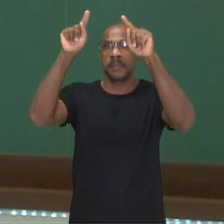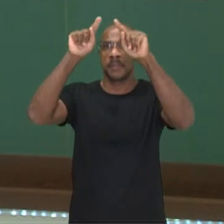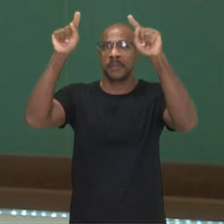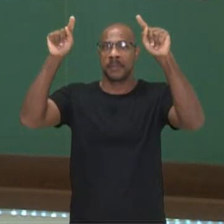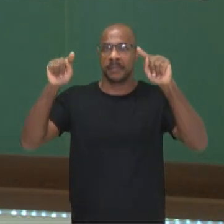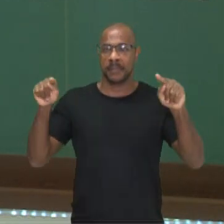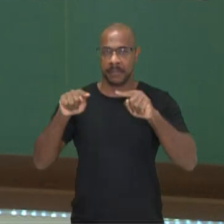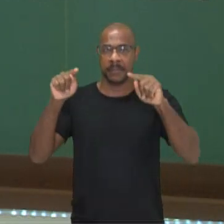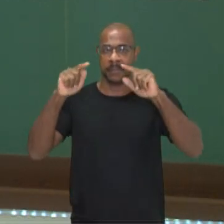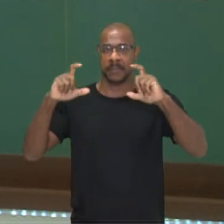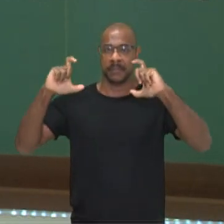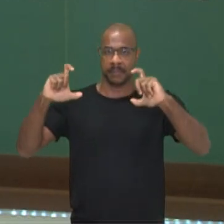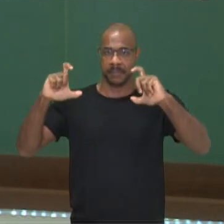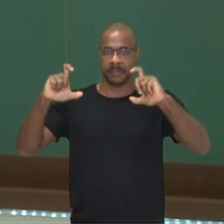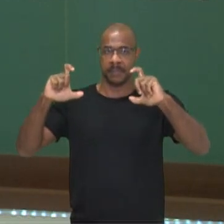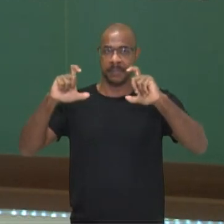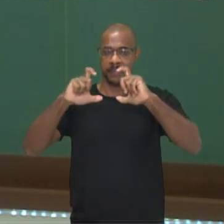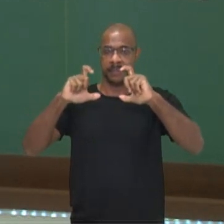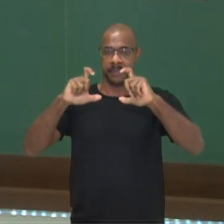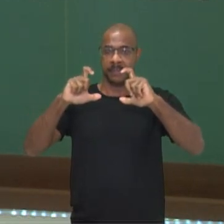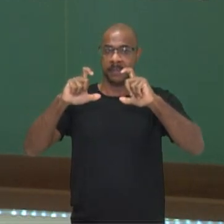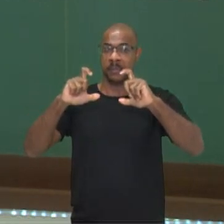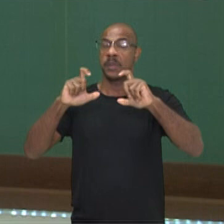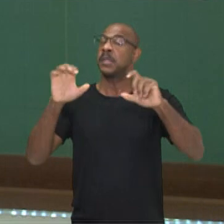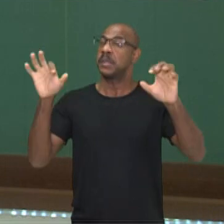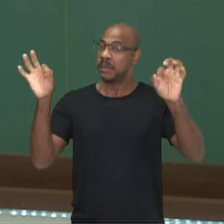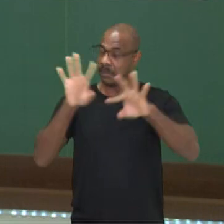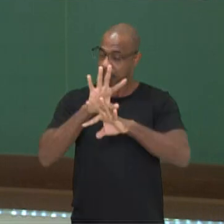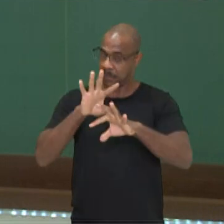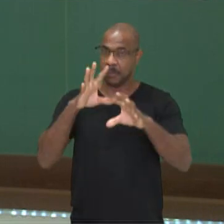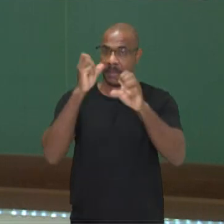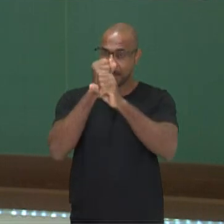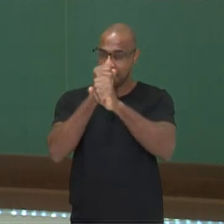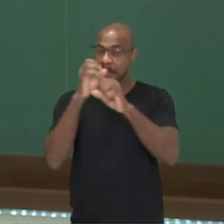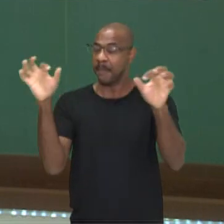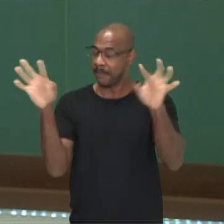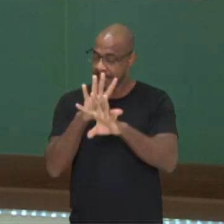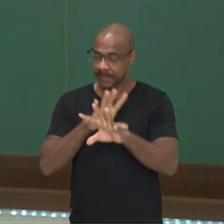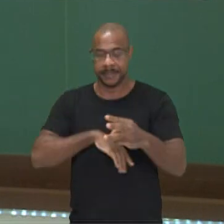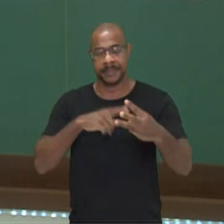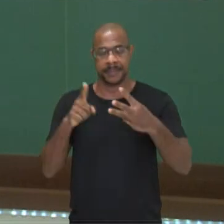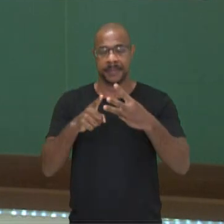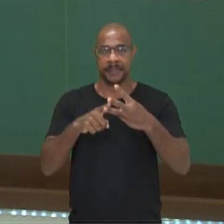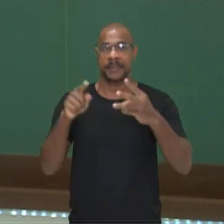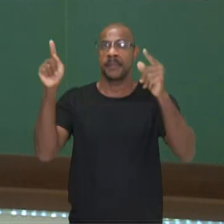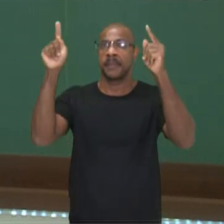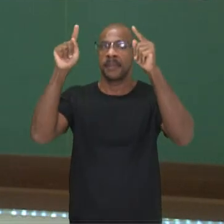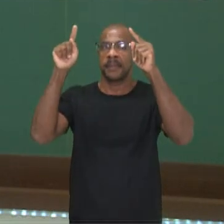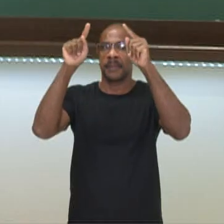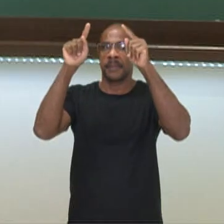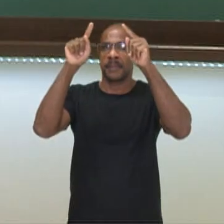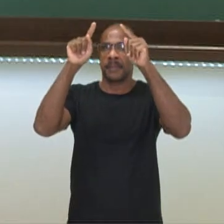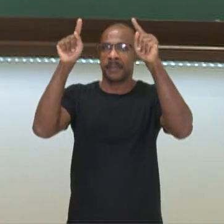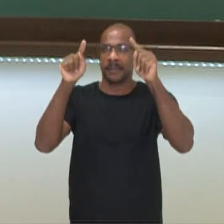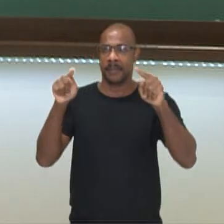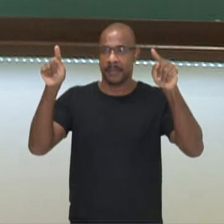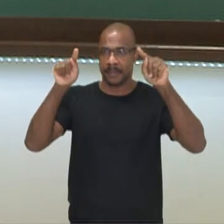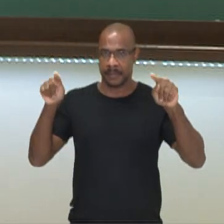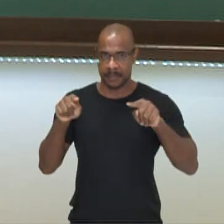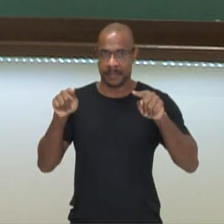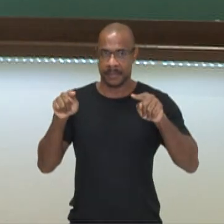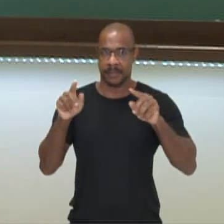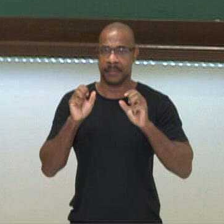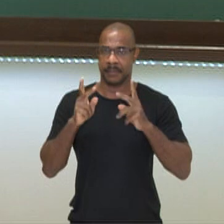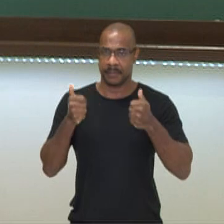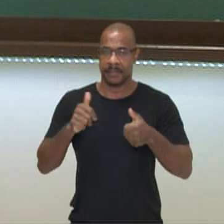colchetes. Depois que eu resolver os colchetes, eu vou pensar nas chaves, ok? Muito